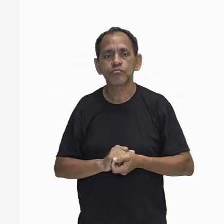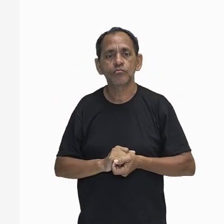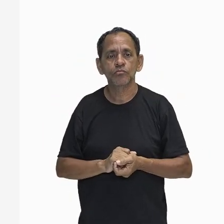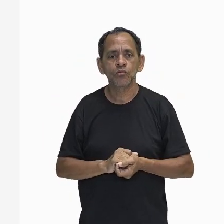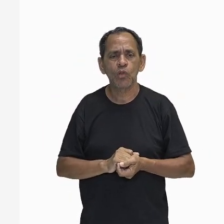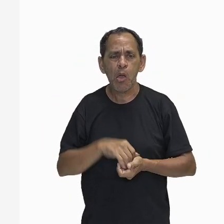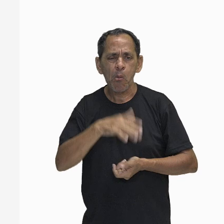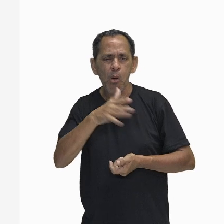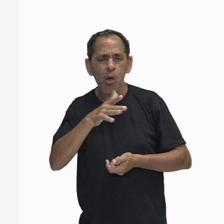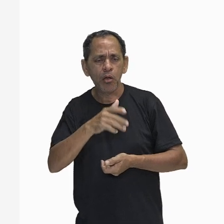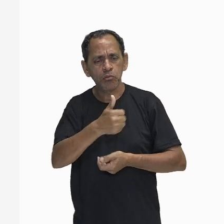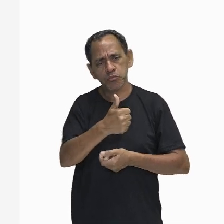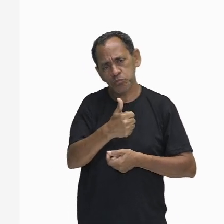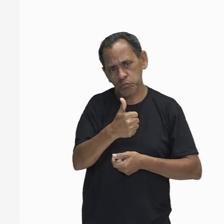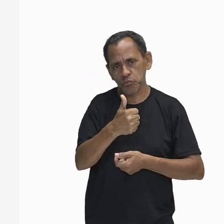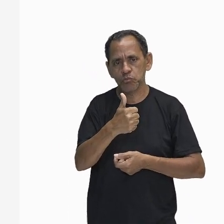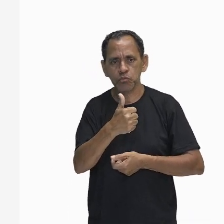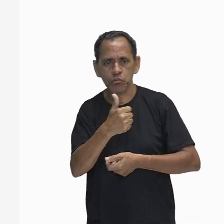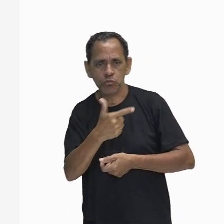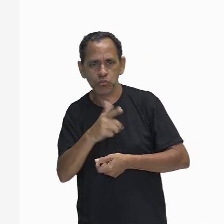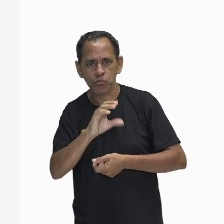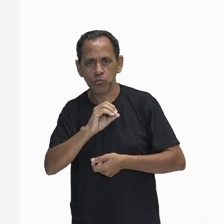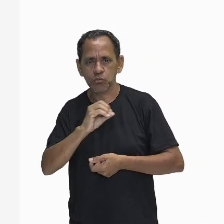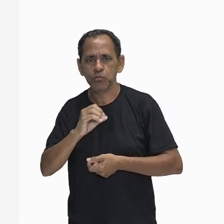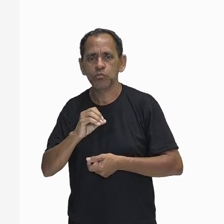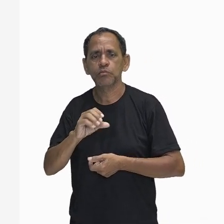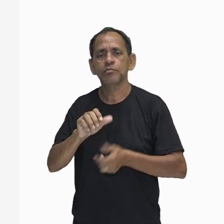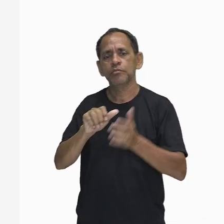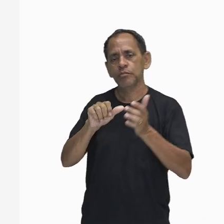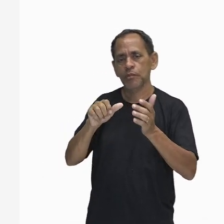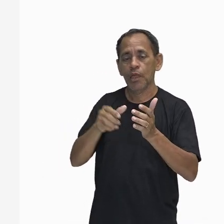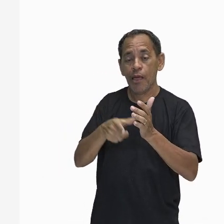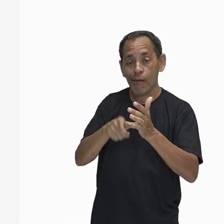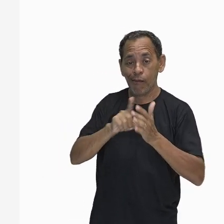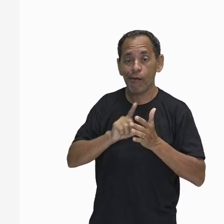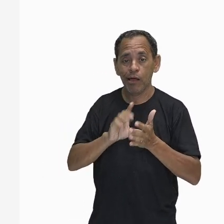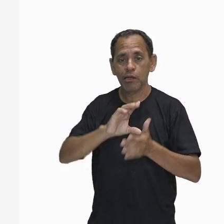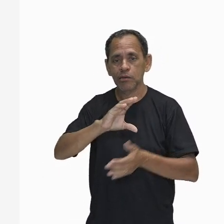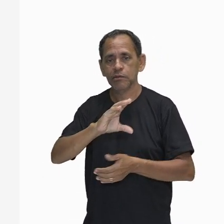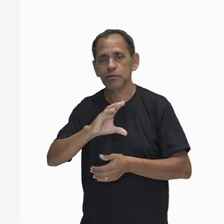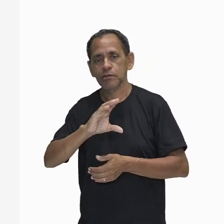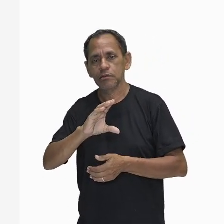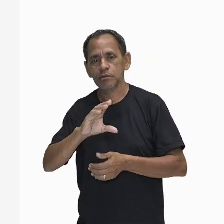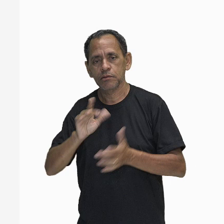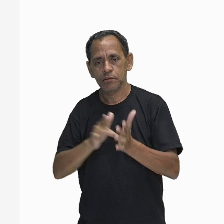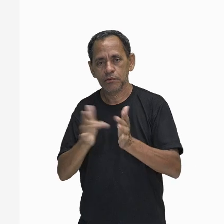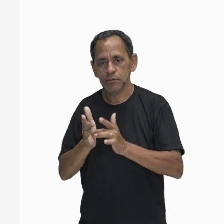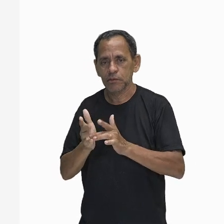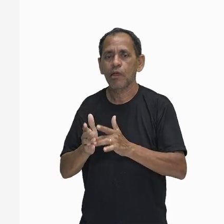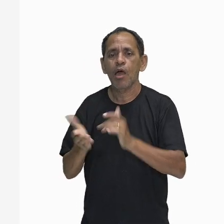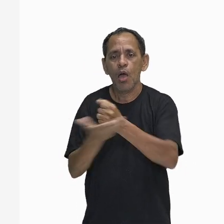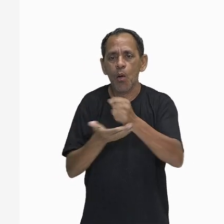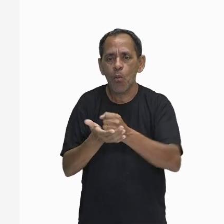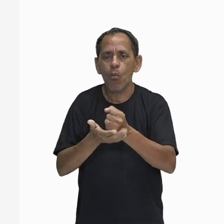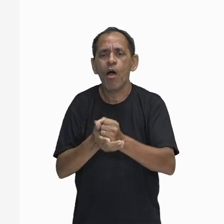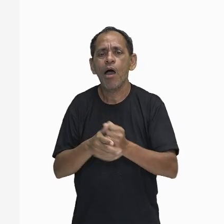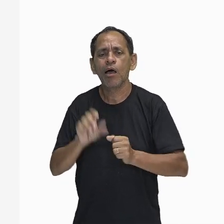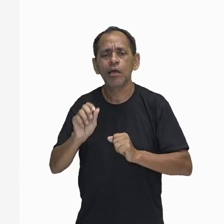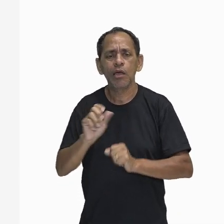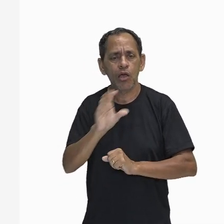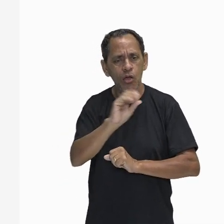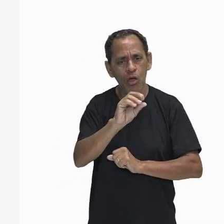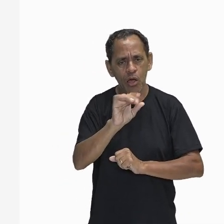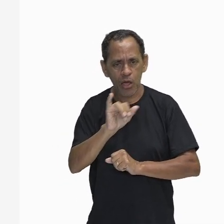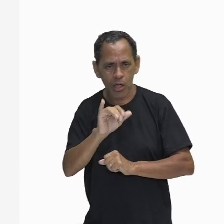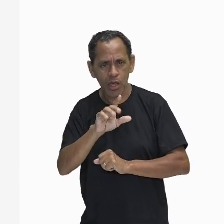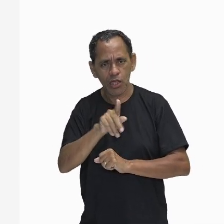de 1200 a.C., a base da organização social passou a ser o Oikos,